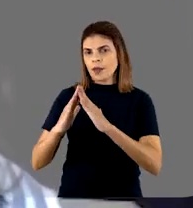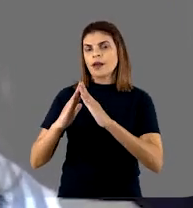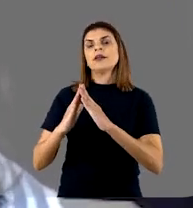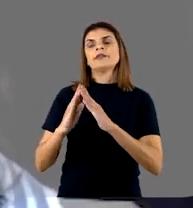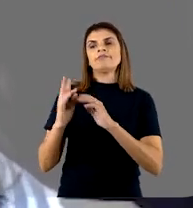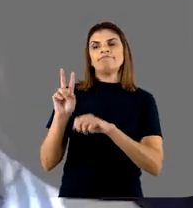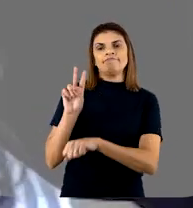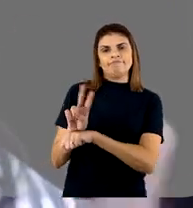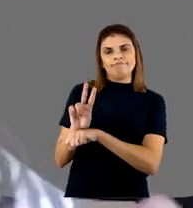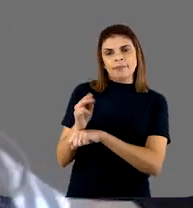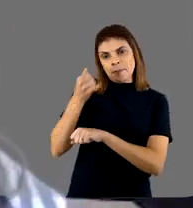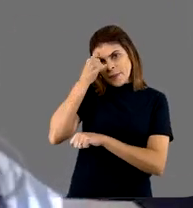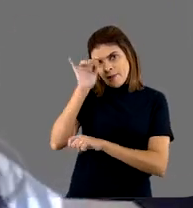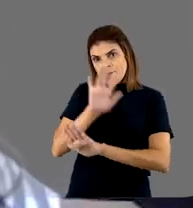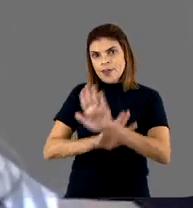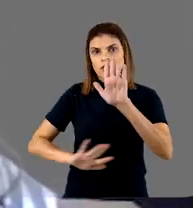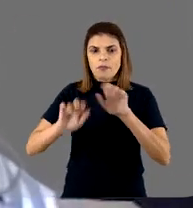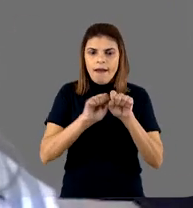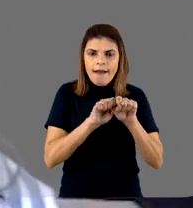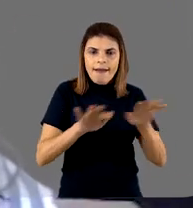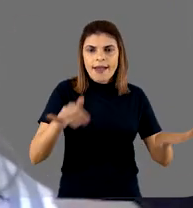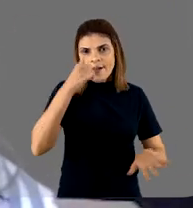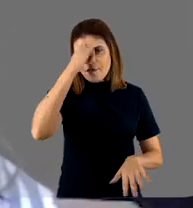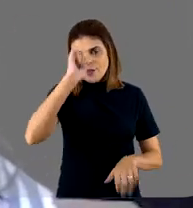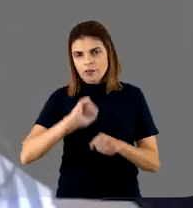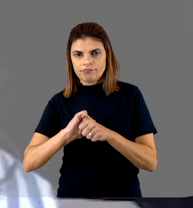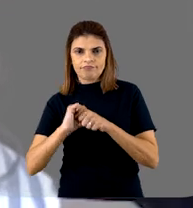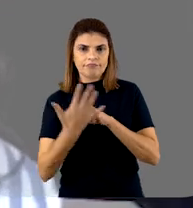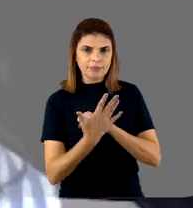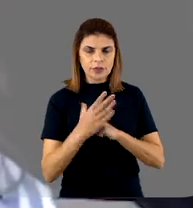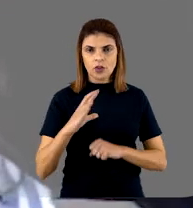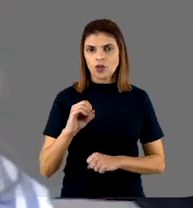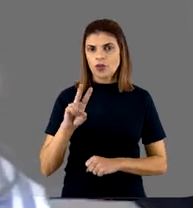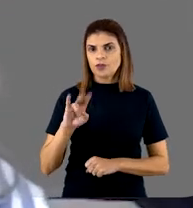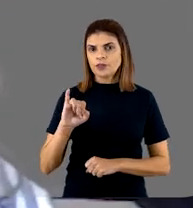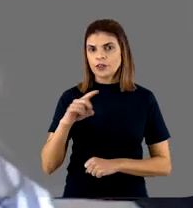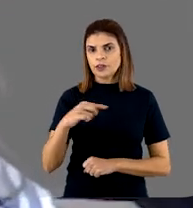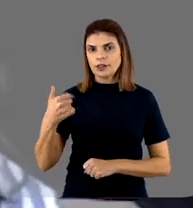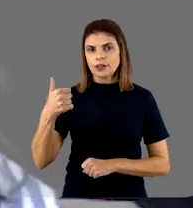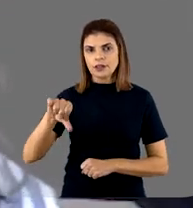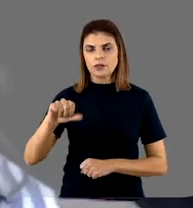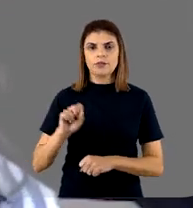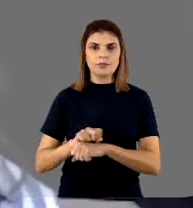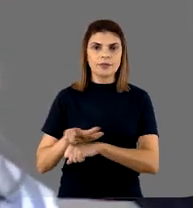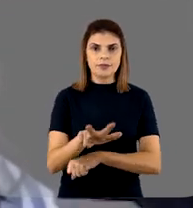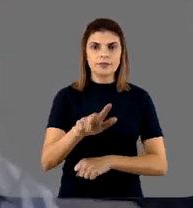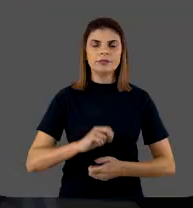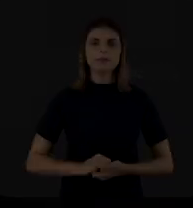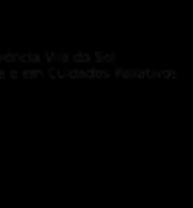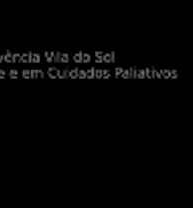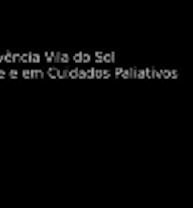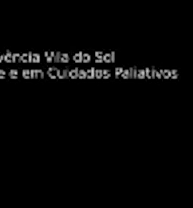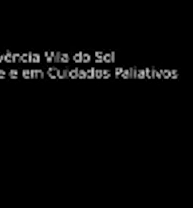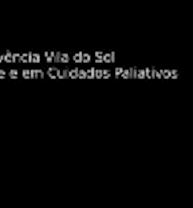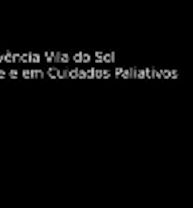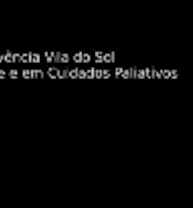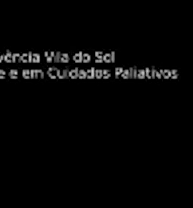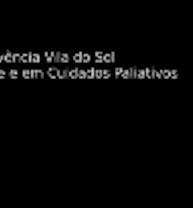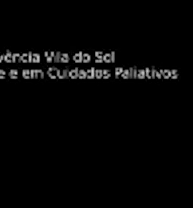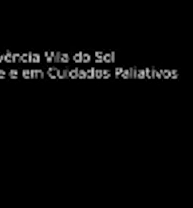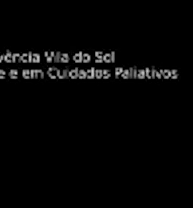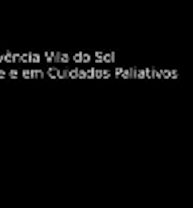as as medidas preventivas pro espalhamento para que se Evite o espalhamento eh do vírus